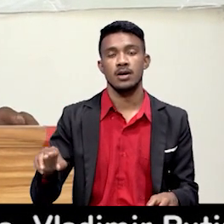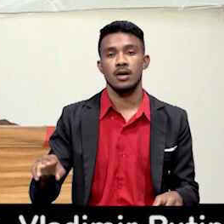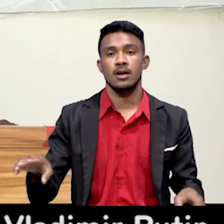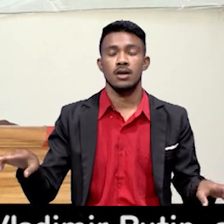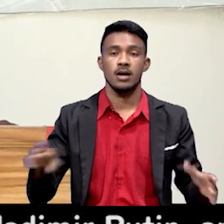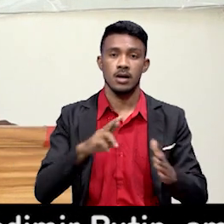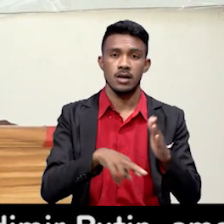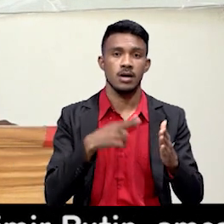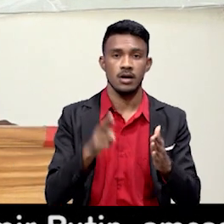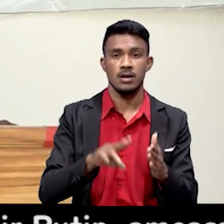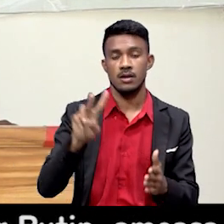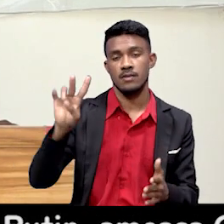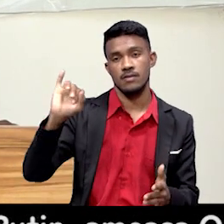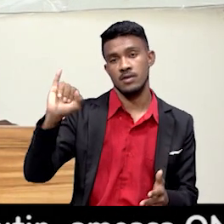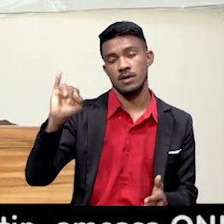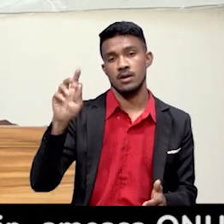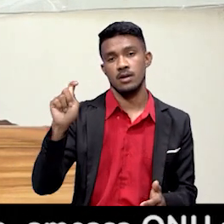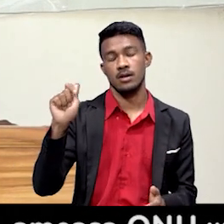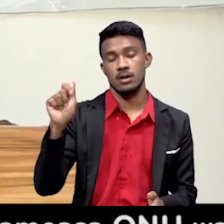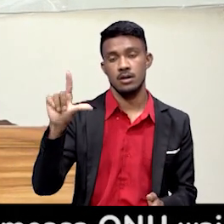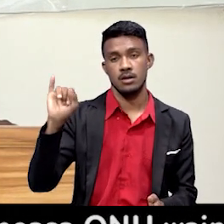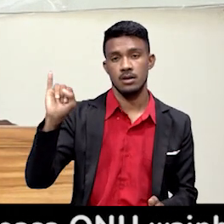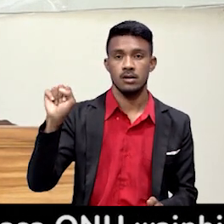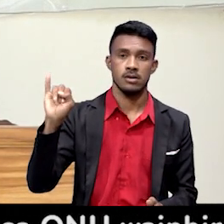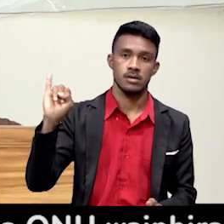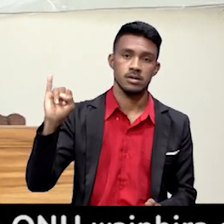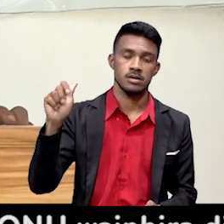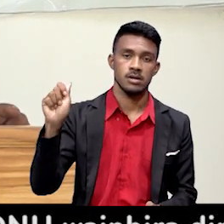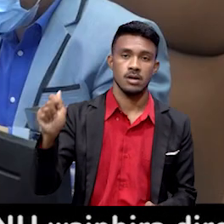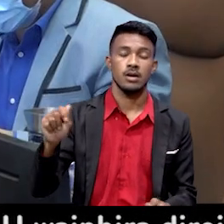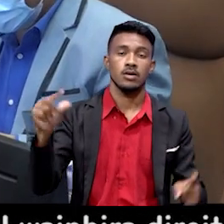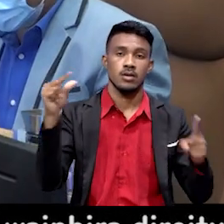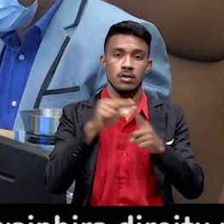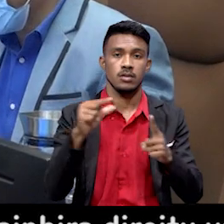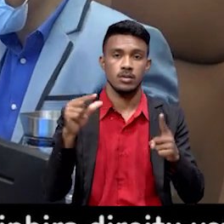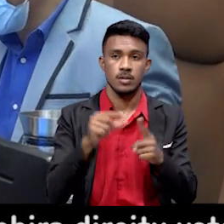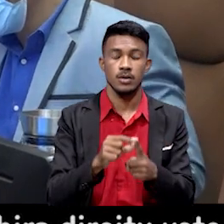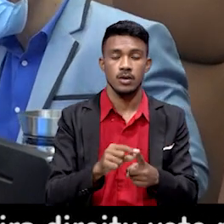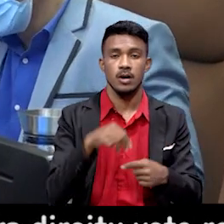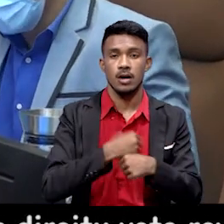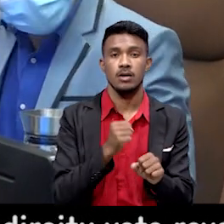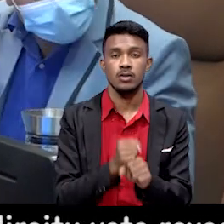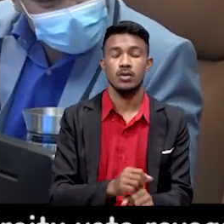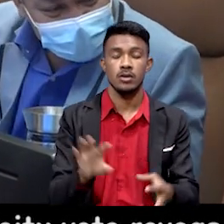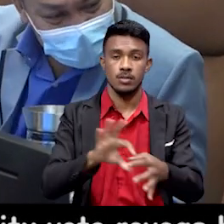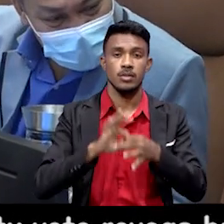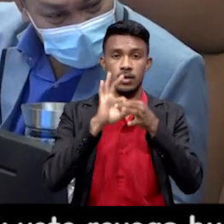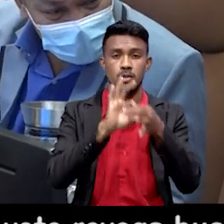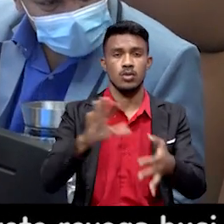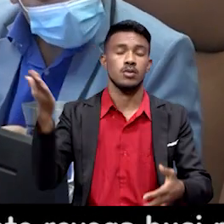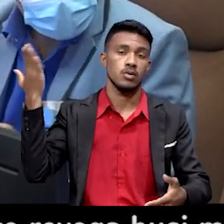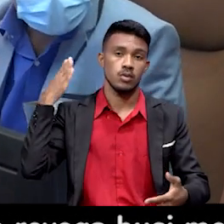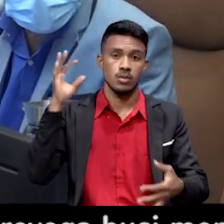vitalícia, também obrigação constitucional, usa vale termo be remuneratório para membros